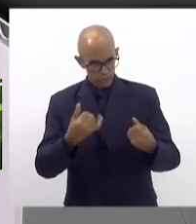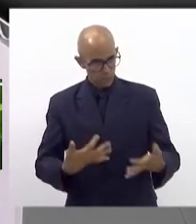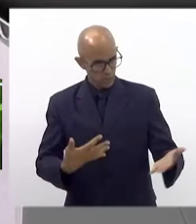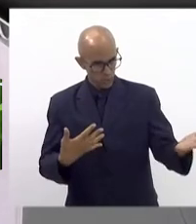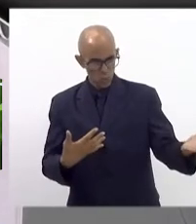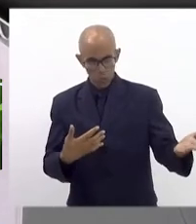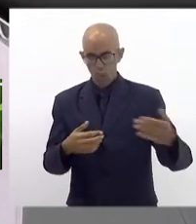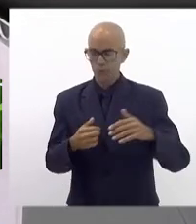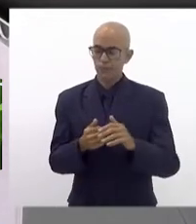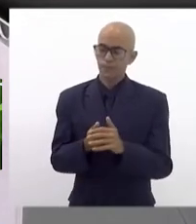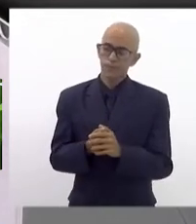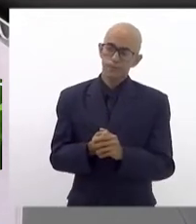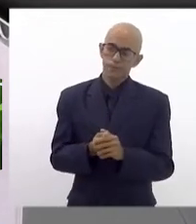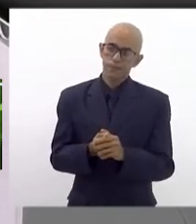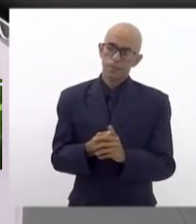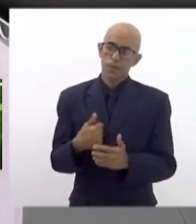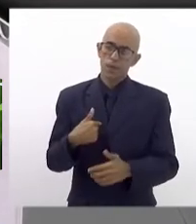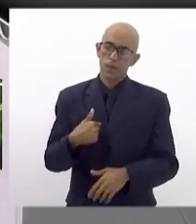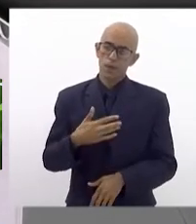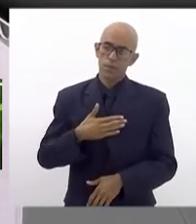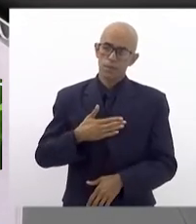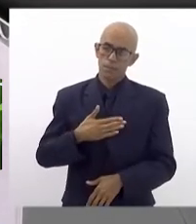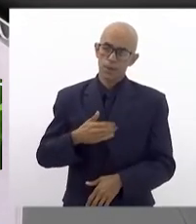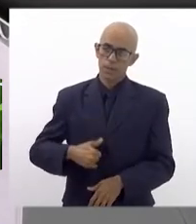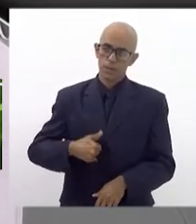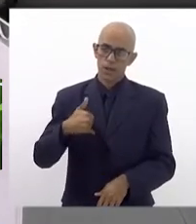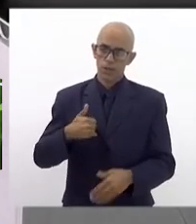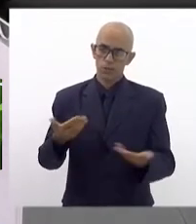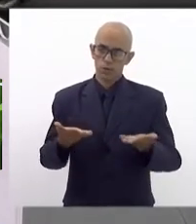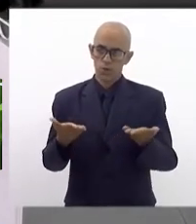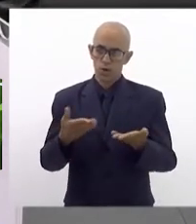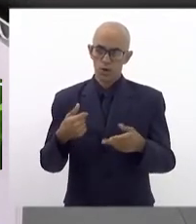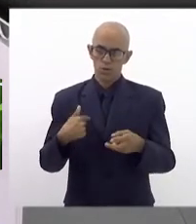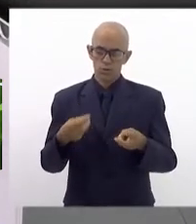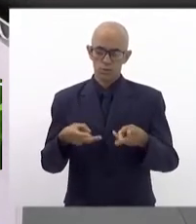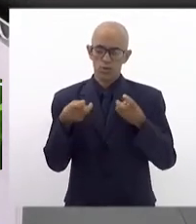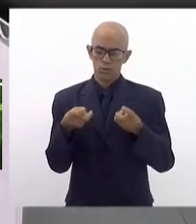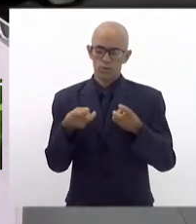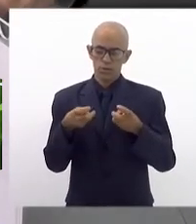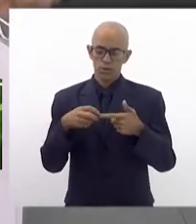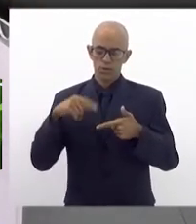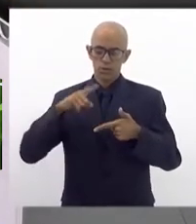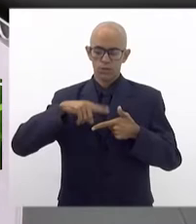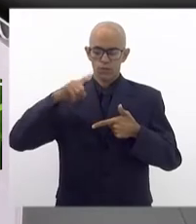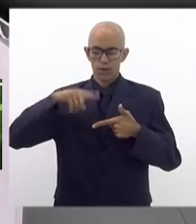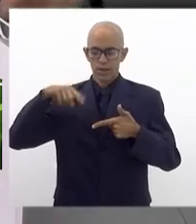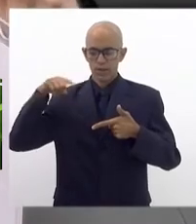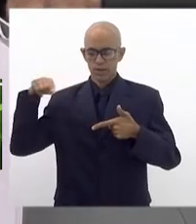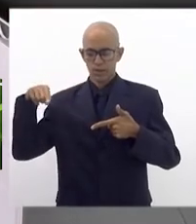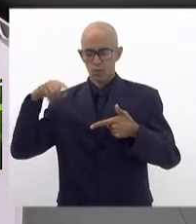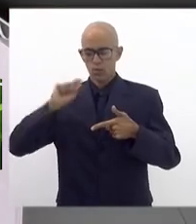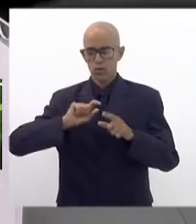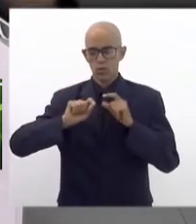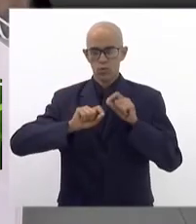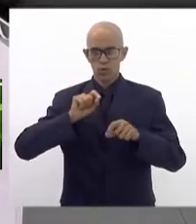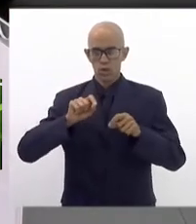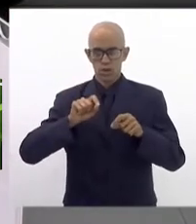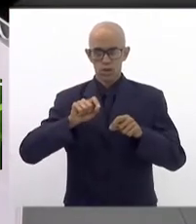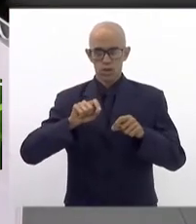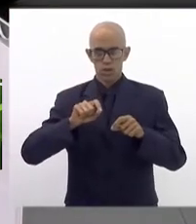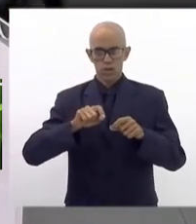é? Eu, na minha idade, já estou vendo essas oscilações, né? São várias,